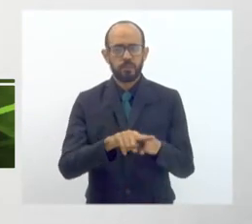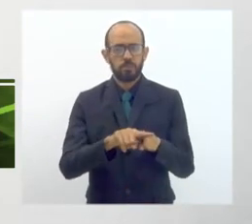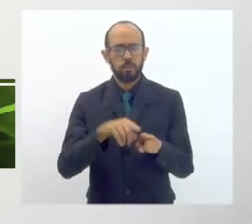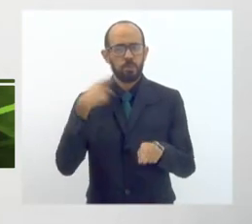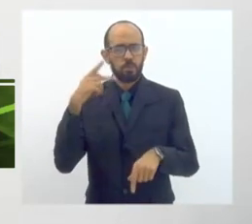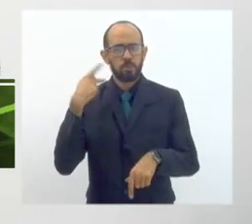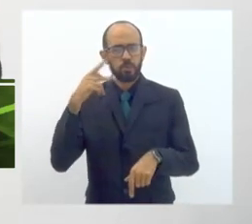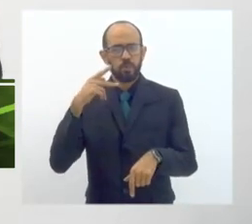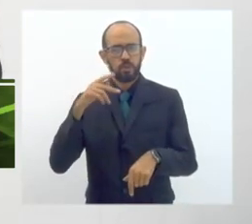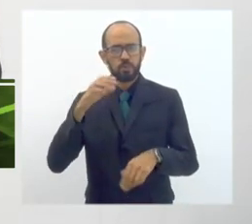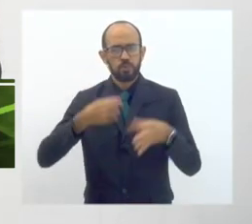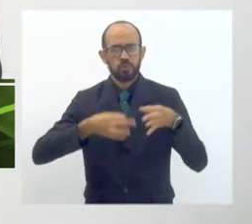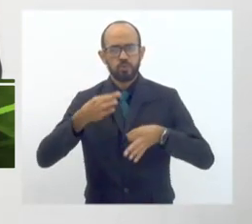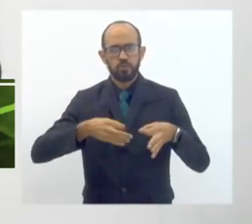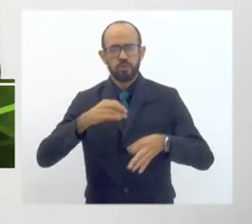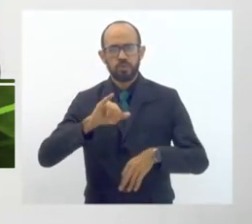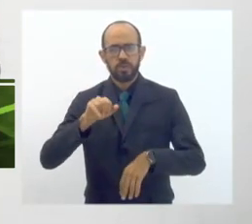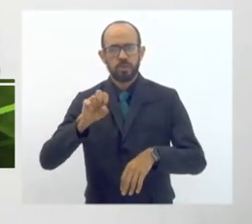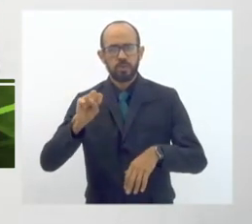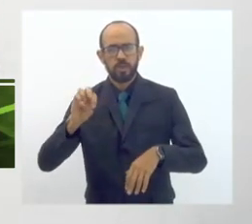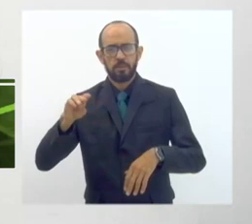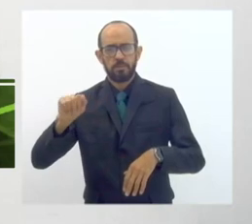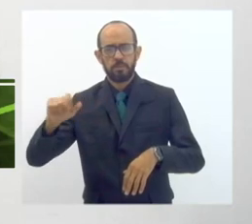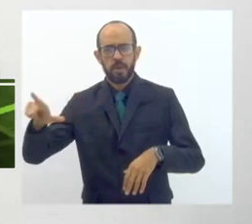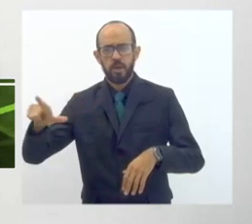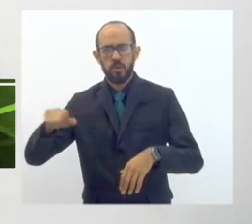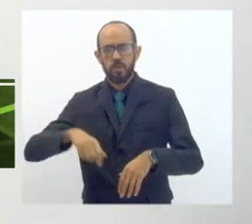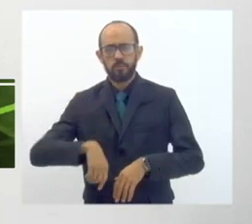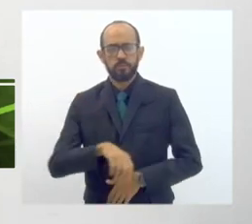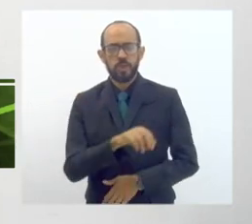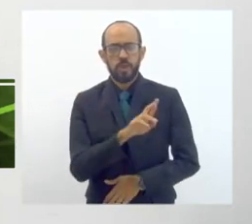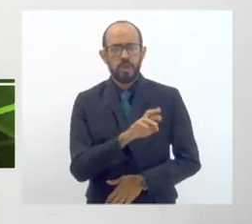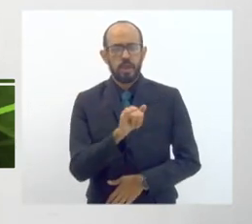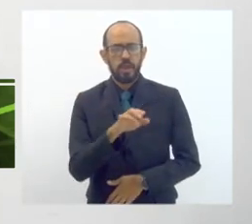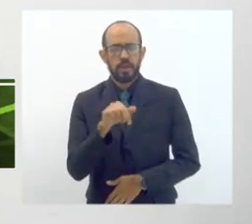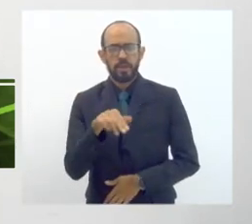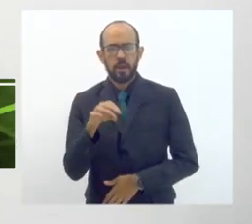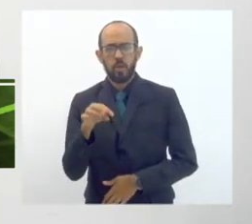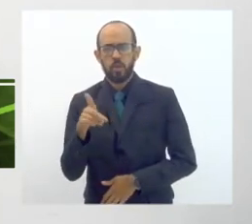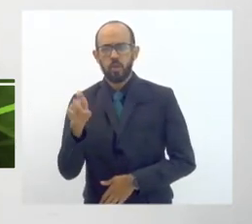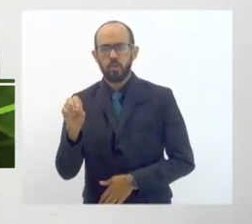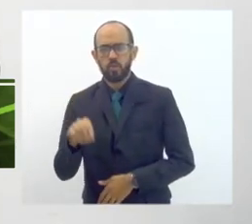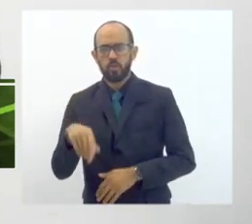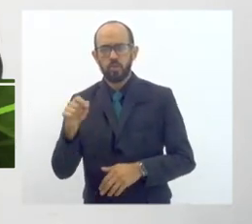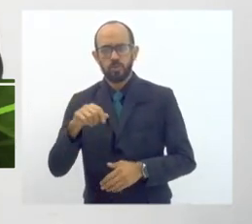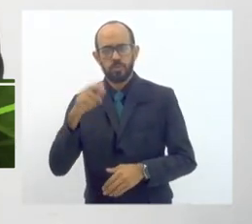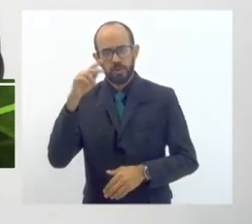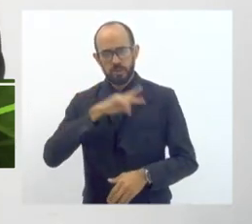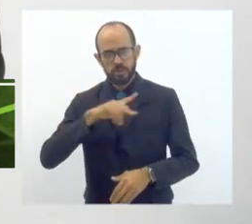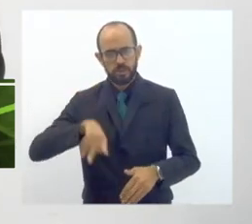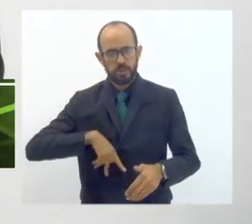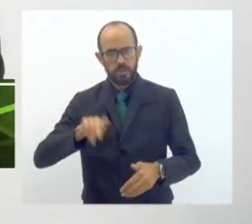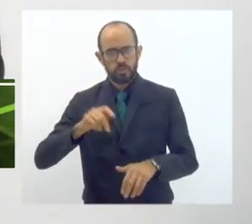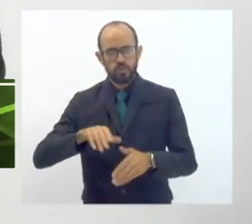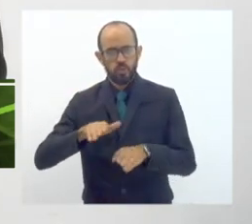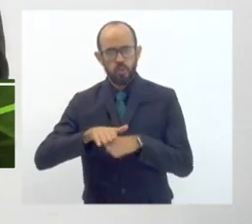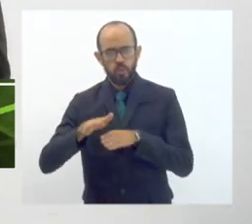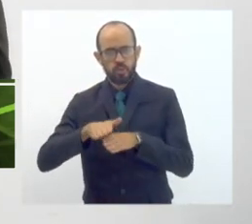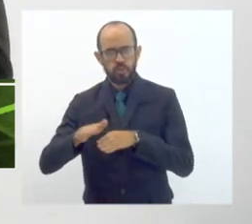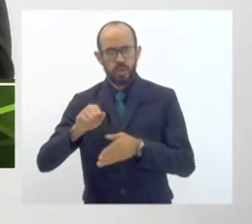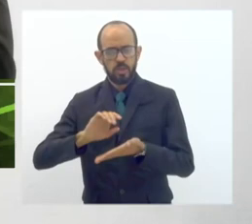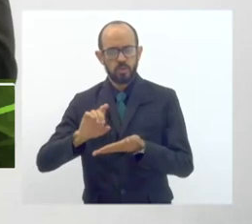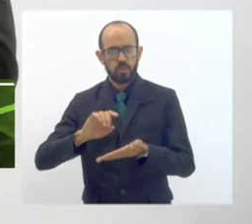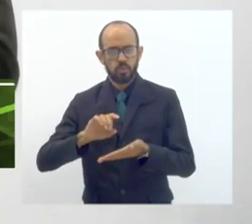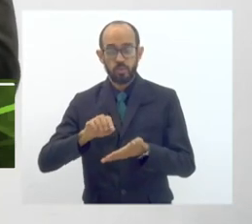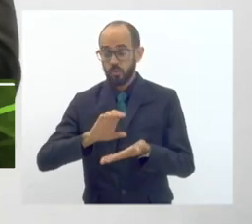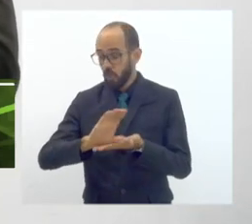justiça. Reinaldo Gonçalves Mendes, conselheiro do Conselho Municipal de Saúde de Belfor Roxo. Ao senhor Emerson Trindade da